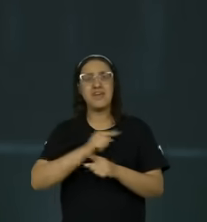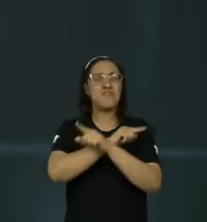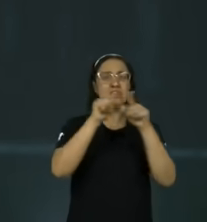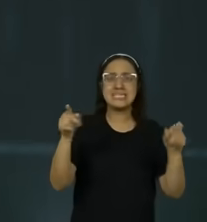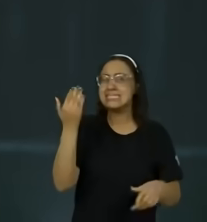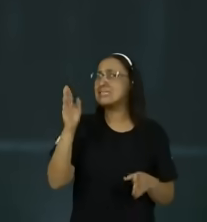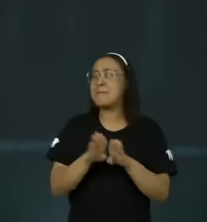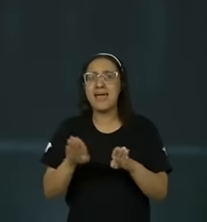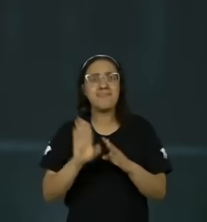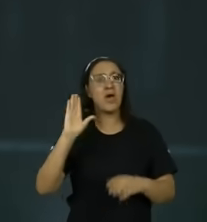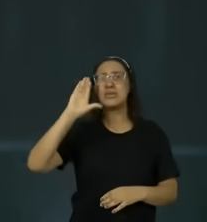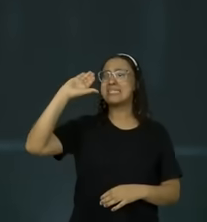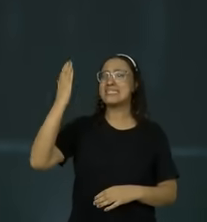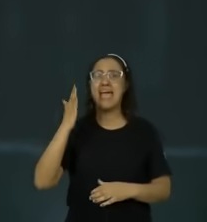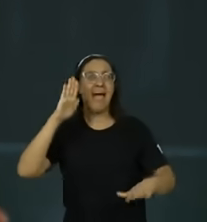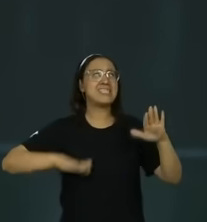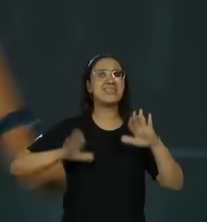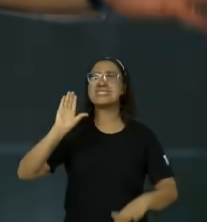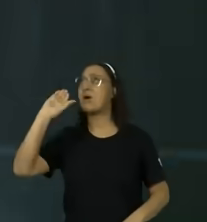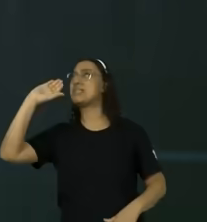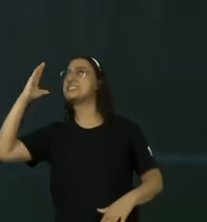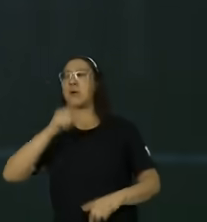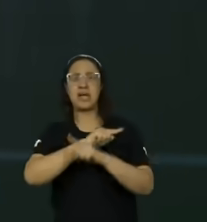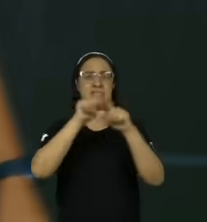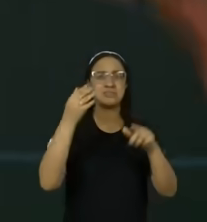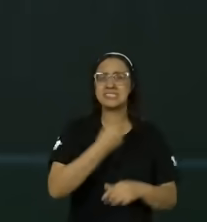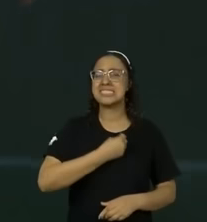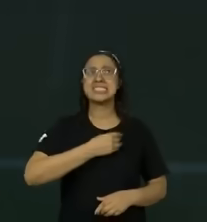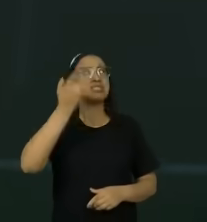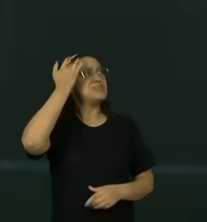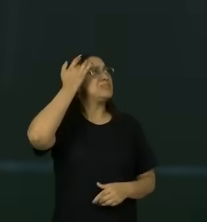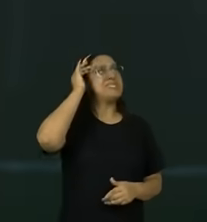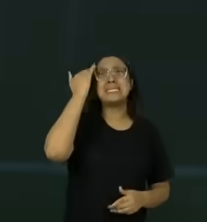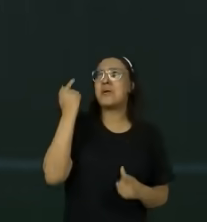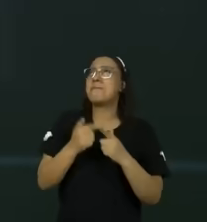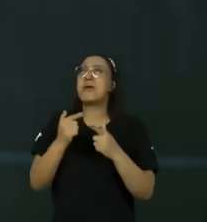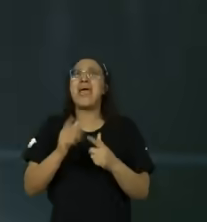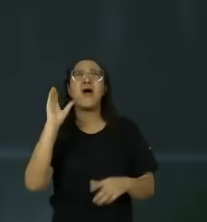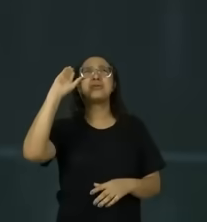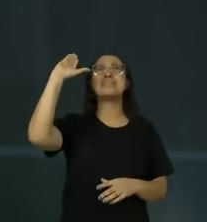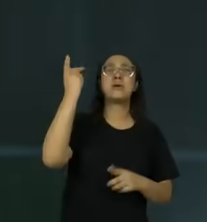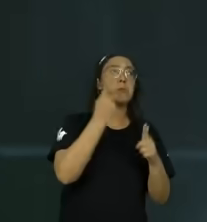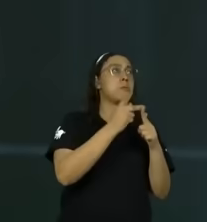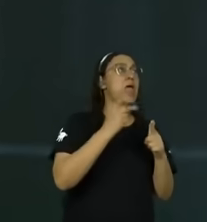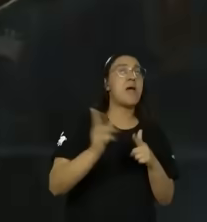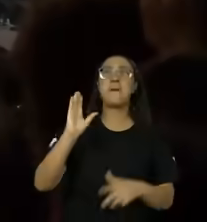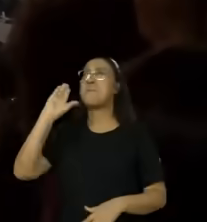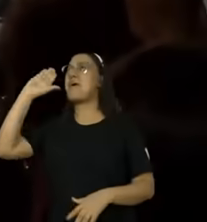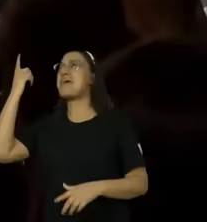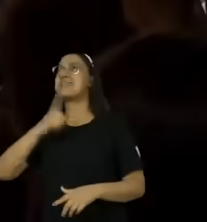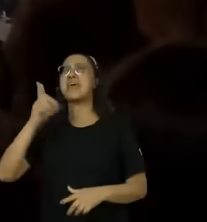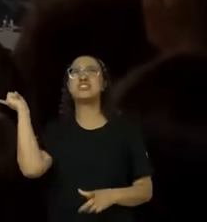prestes a mudar a sua história. Eu não estou falando uma bravata aqui, eu estou pregando o evangelho. Deus está prestes. Aquelas lágrimas não eram lágrimas de um